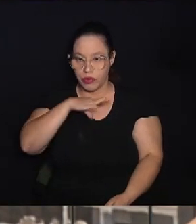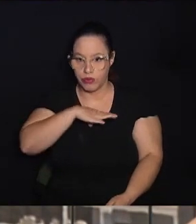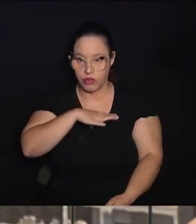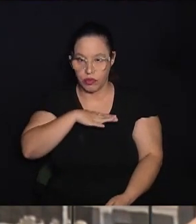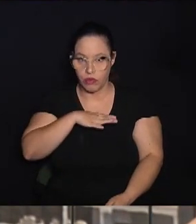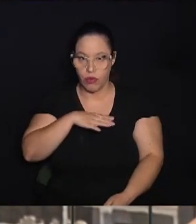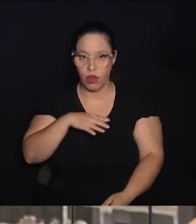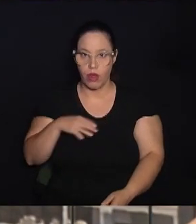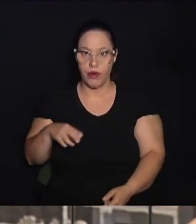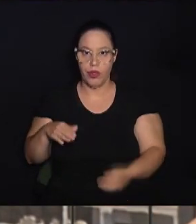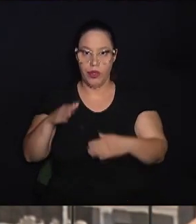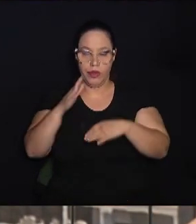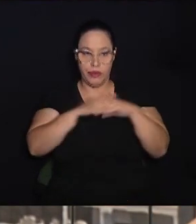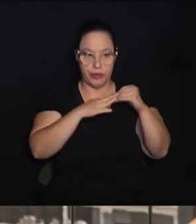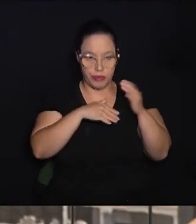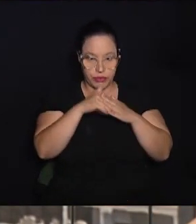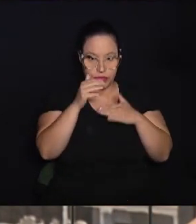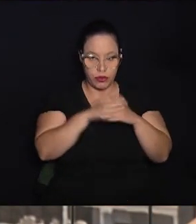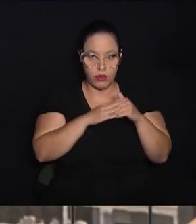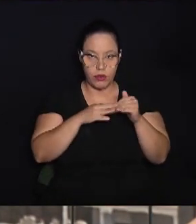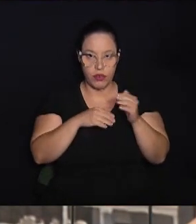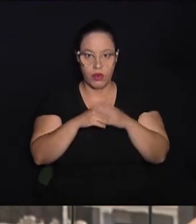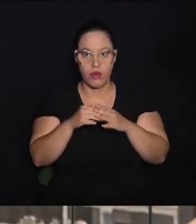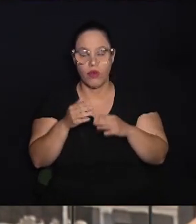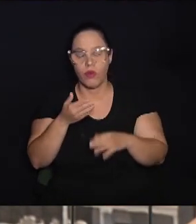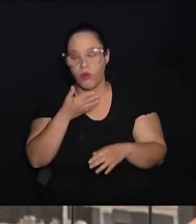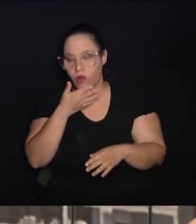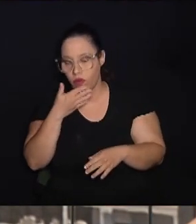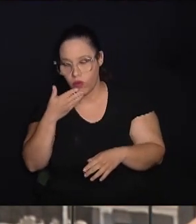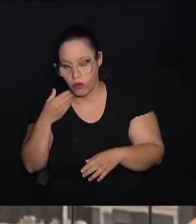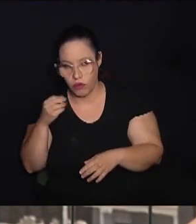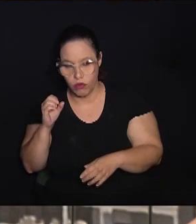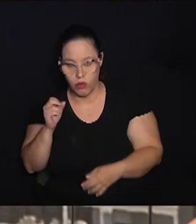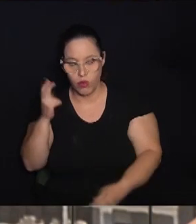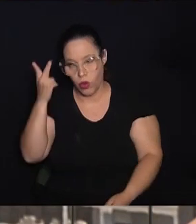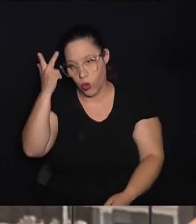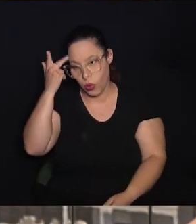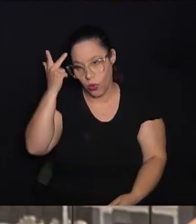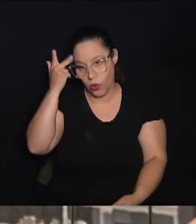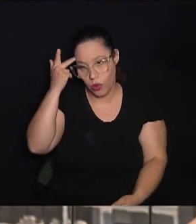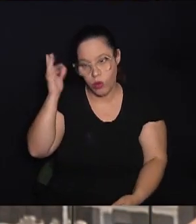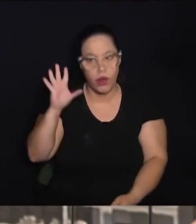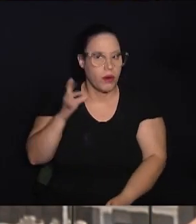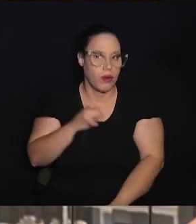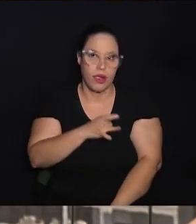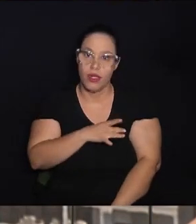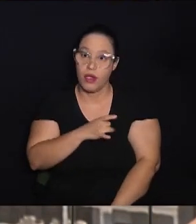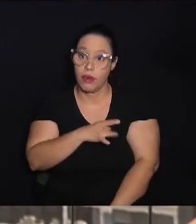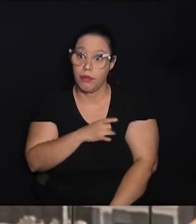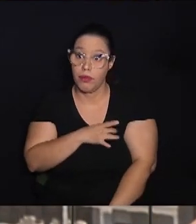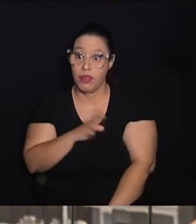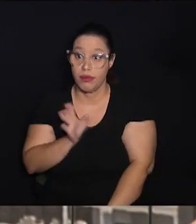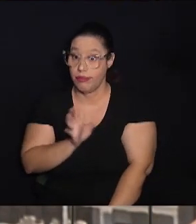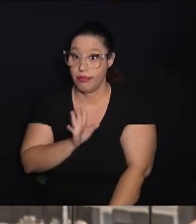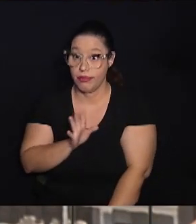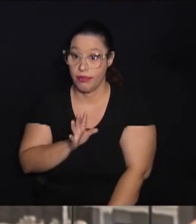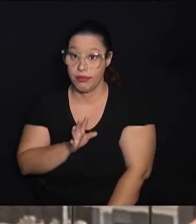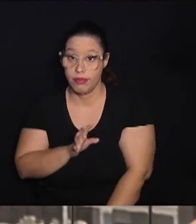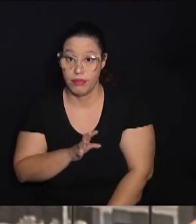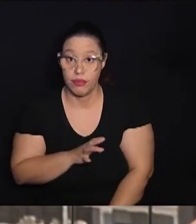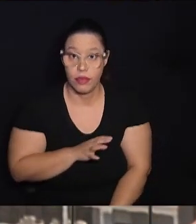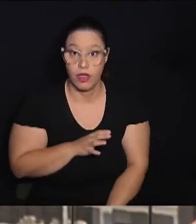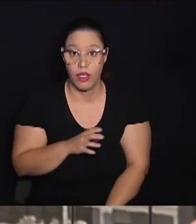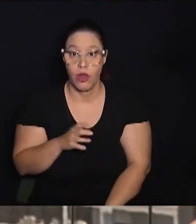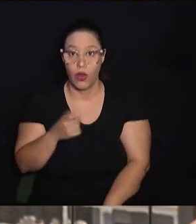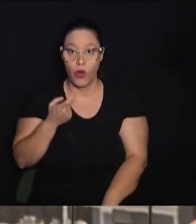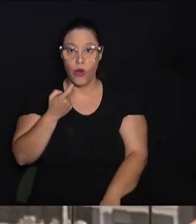serviços prestados à população continuam funcionando normalmente a gente não precisa ter esse medo né porque às vezes a pessoa tá lá em casa viu